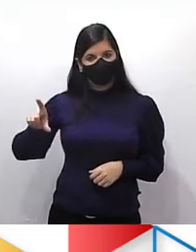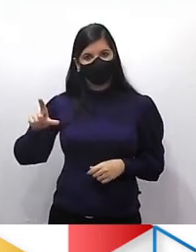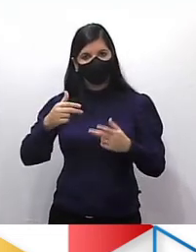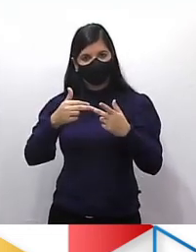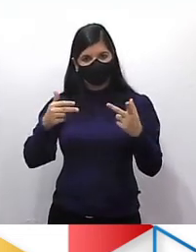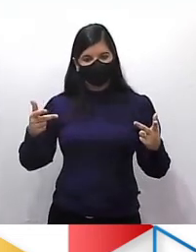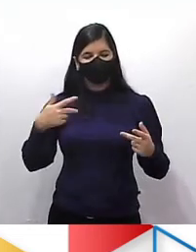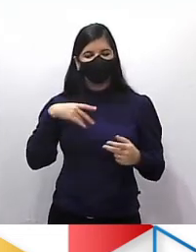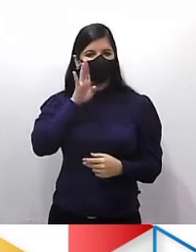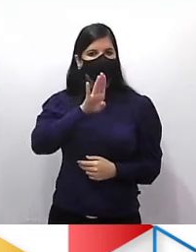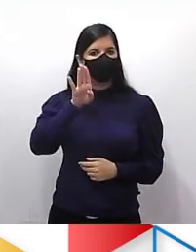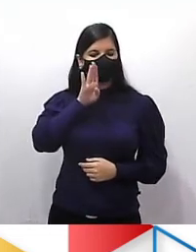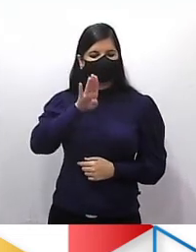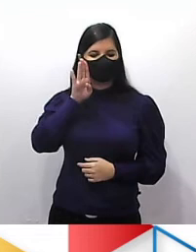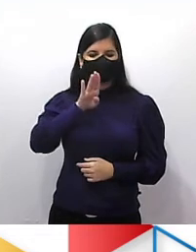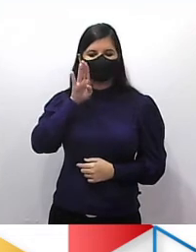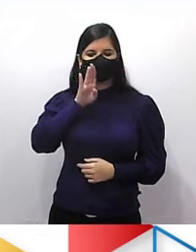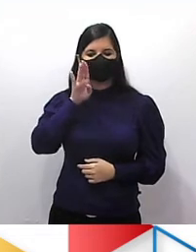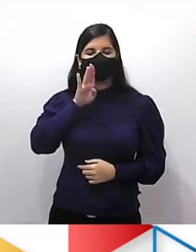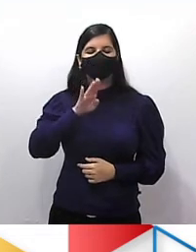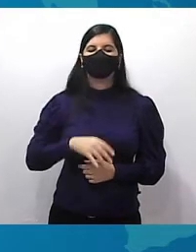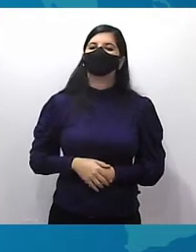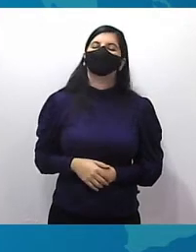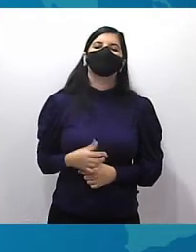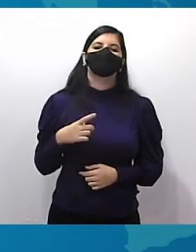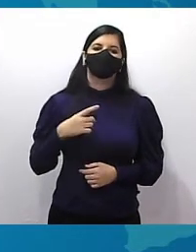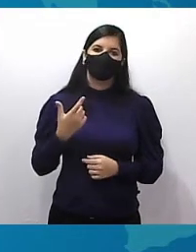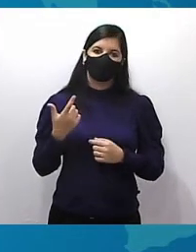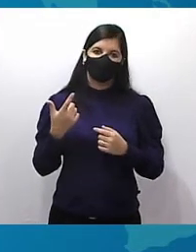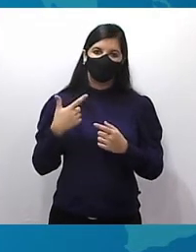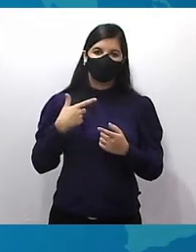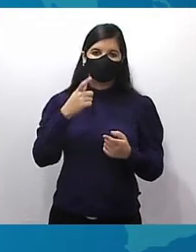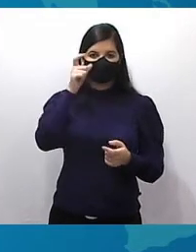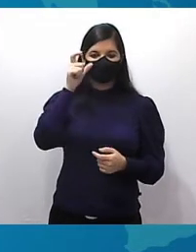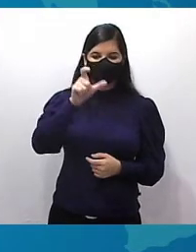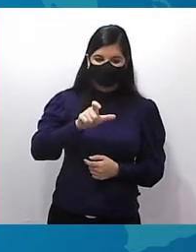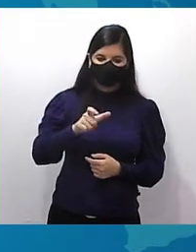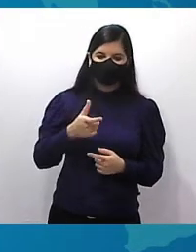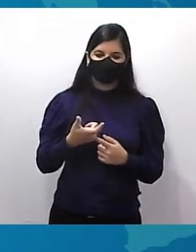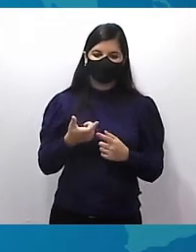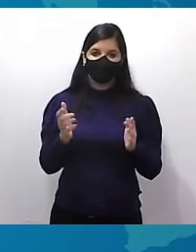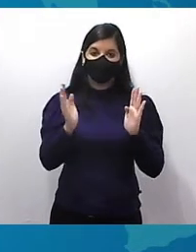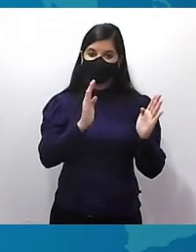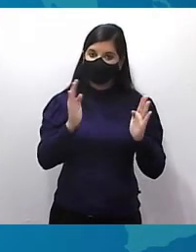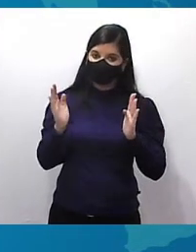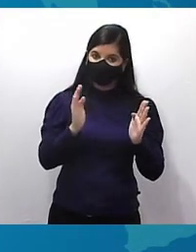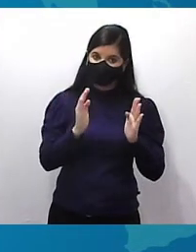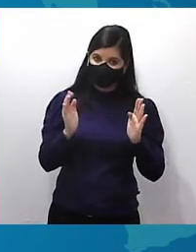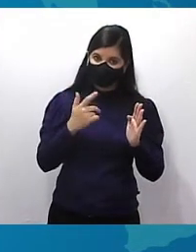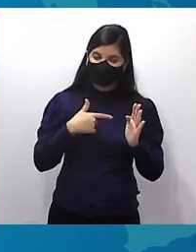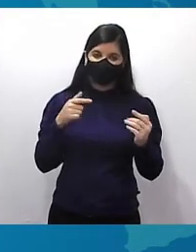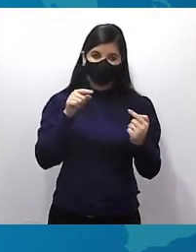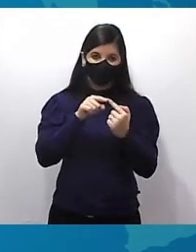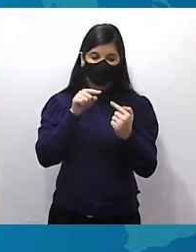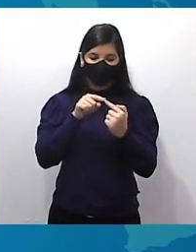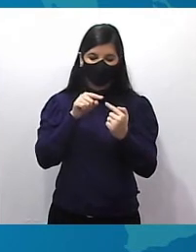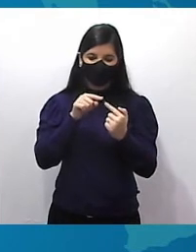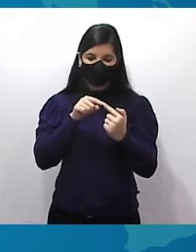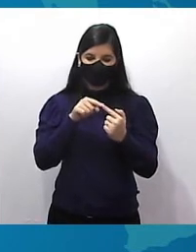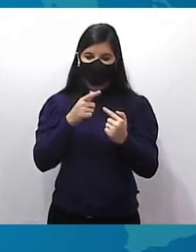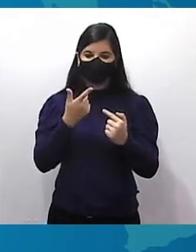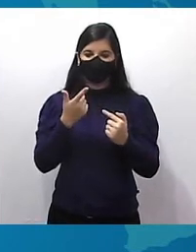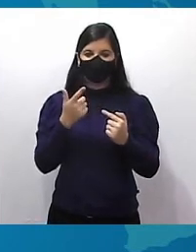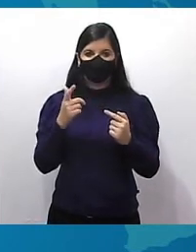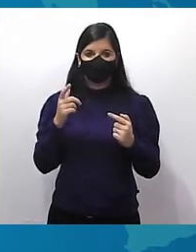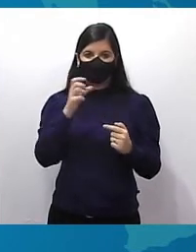ele é bem legal, que vai ser as minhas intenções em períodos que eles são relativamente